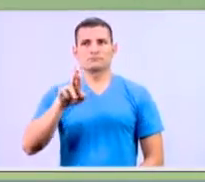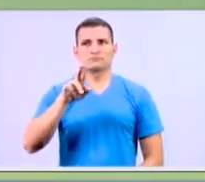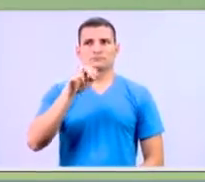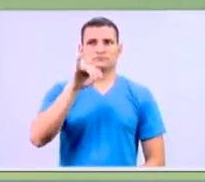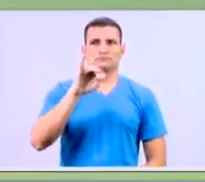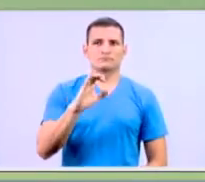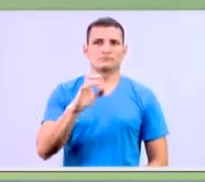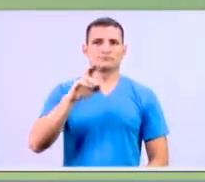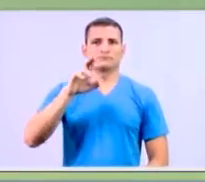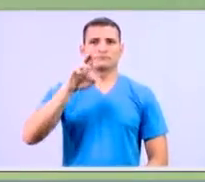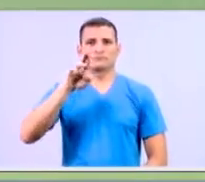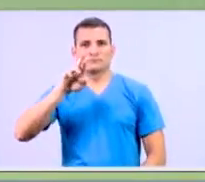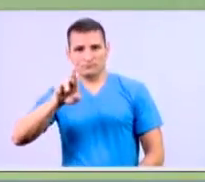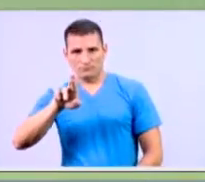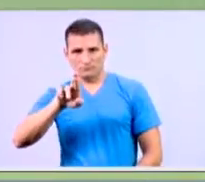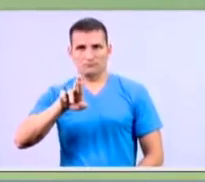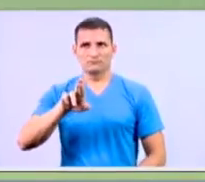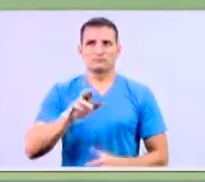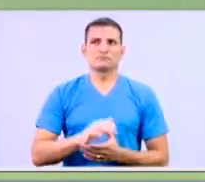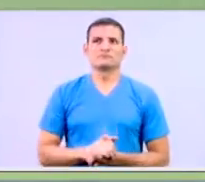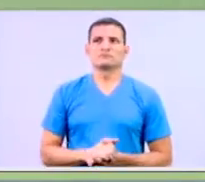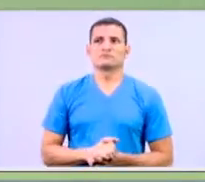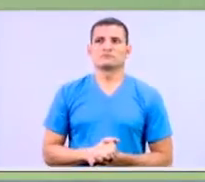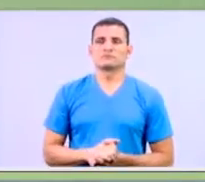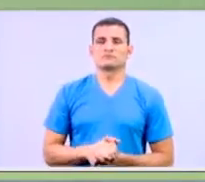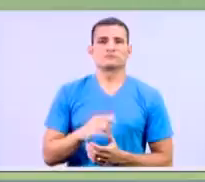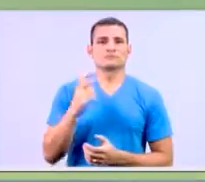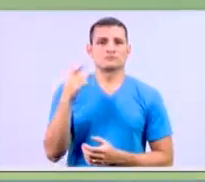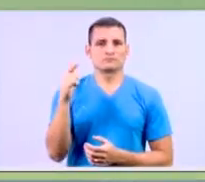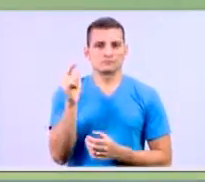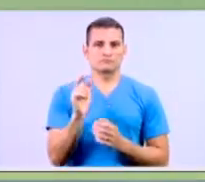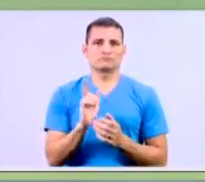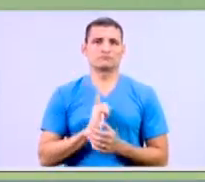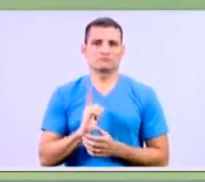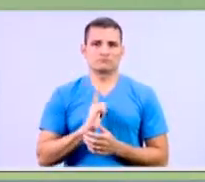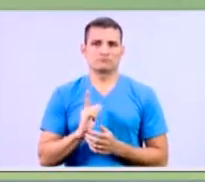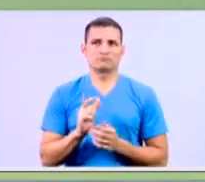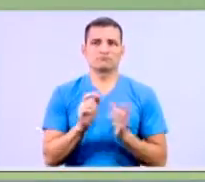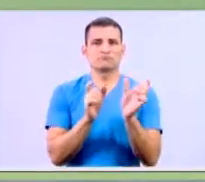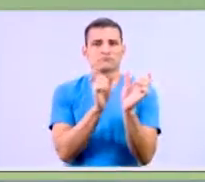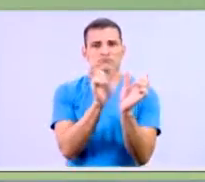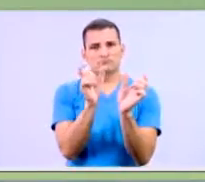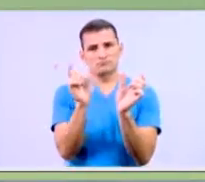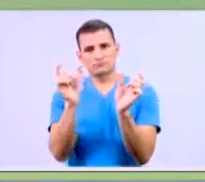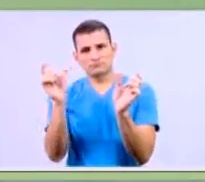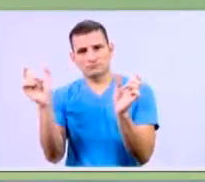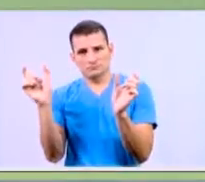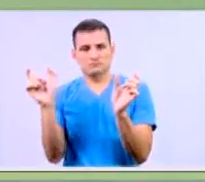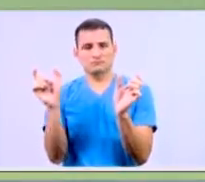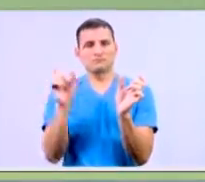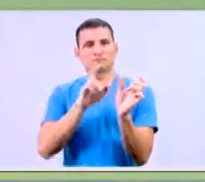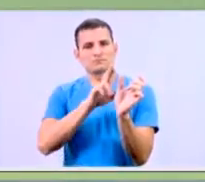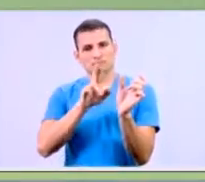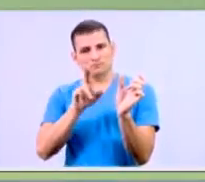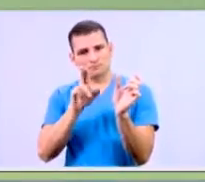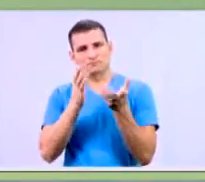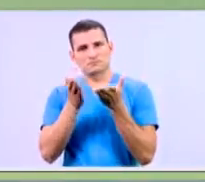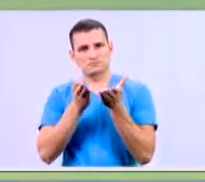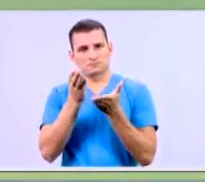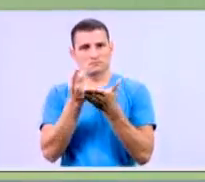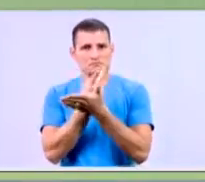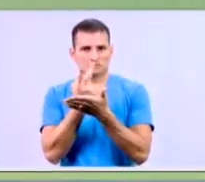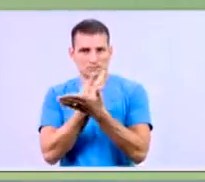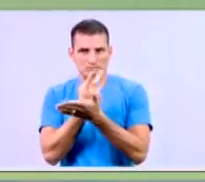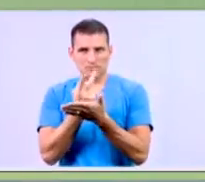NIC-BR, e ele tem as suas outras entidades que envolvem parte de registro de nomes, tratamento de